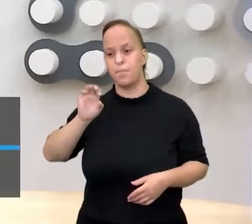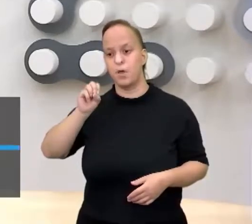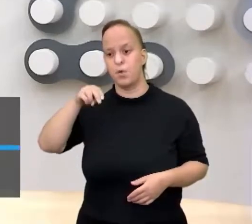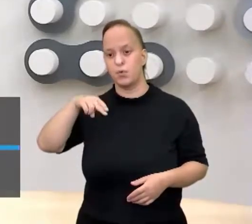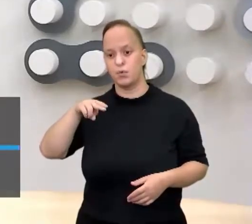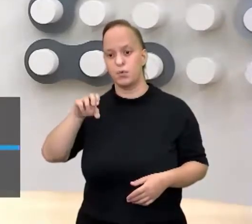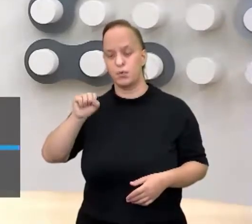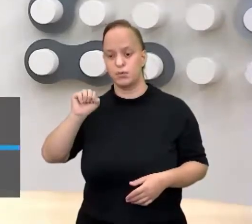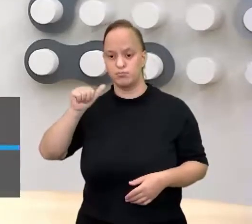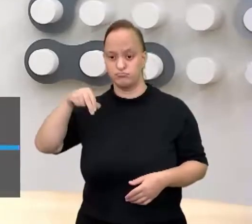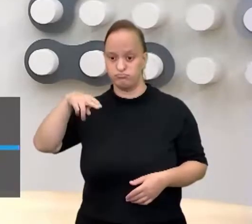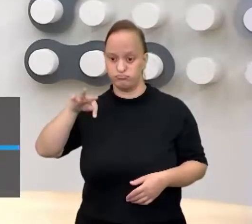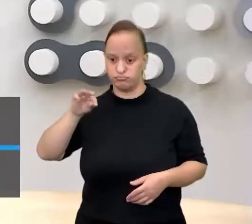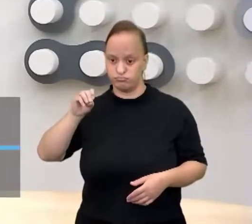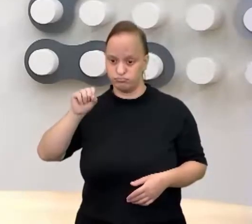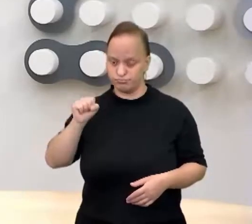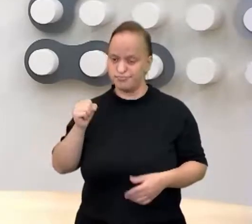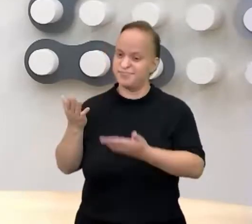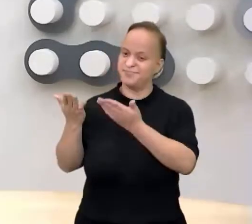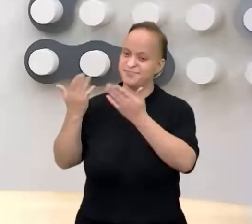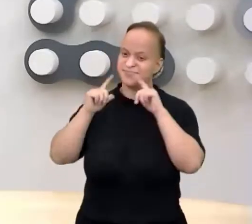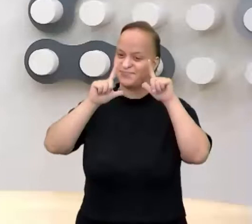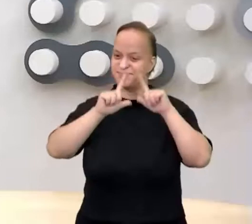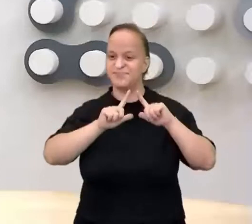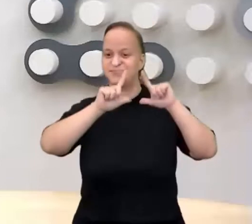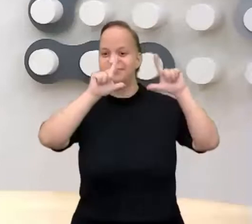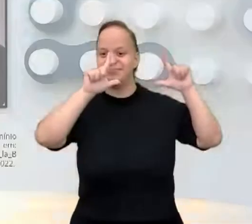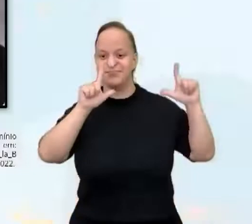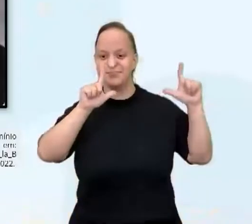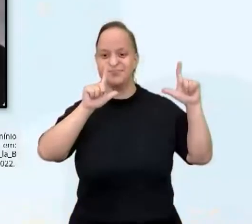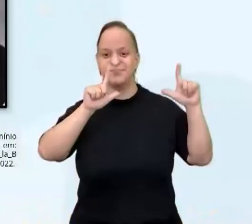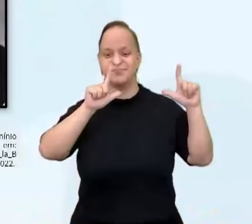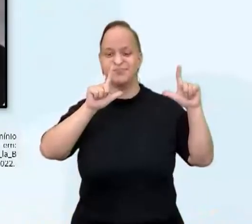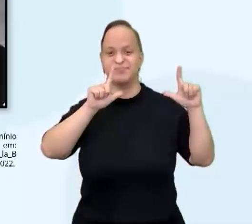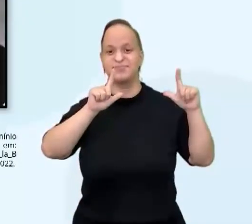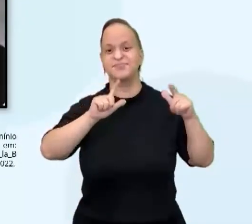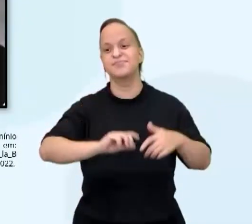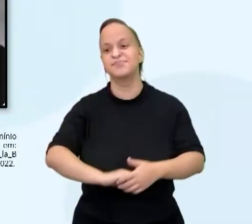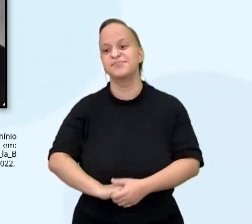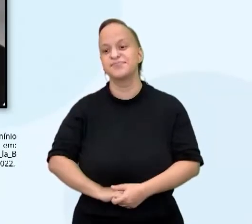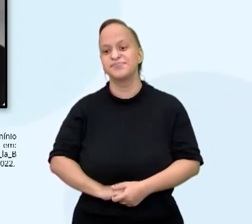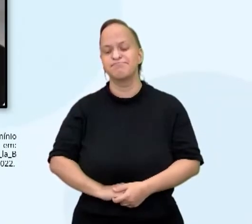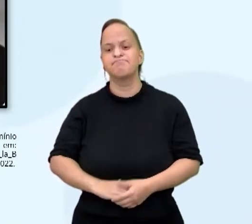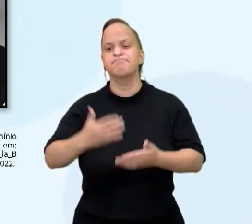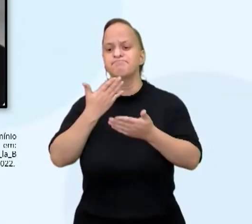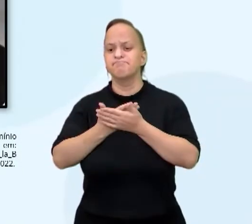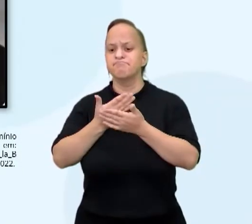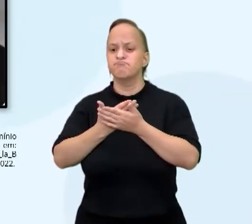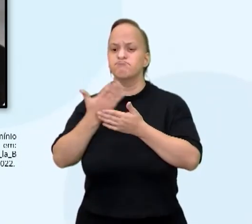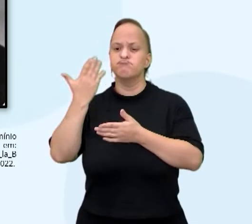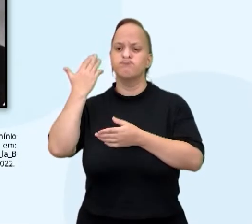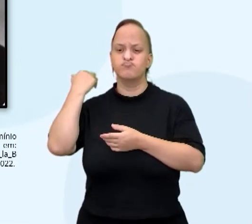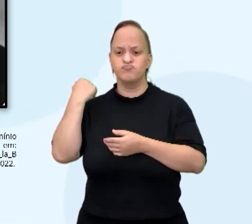Então, vamos lá para o nosso slide para a gente dar uma olhadinha um pouco mais sobre o Paul Vidal-Delablache. Nas aulas anteriores, a